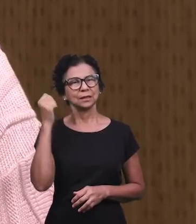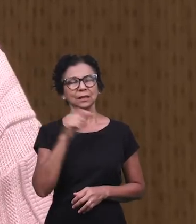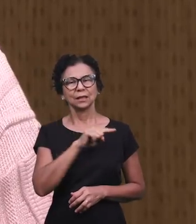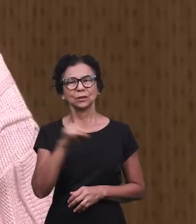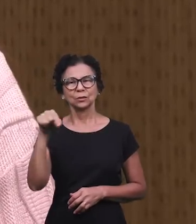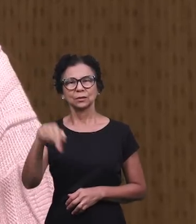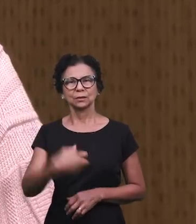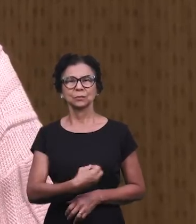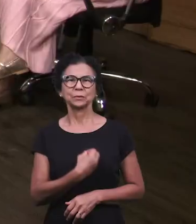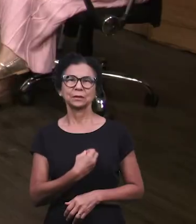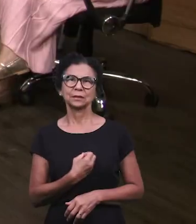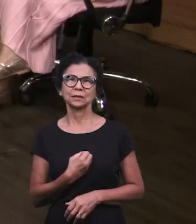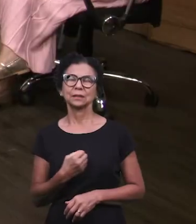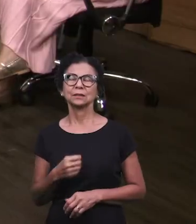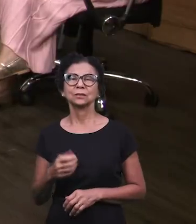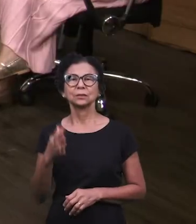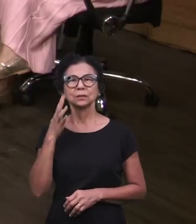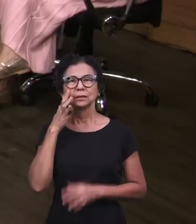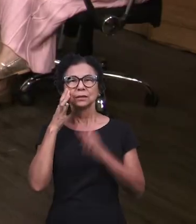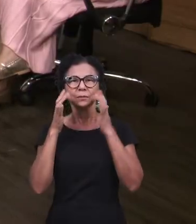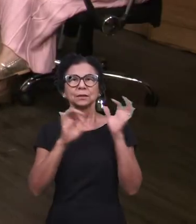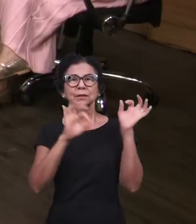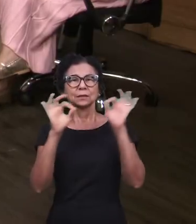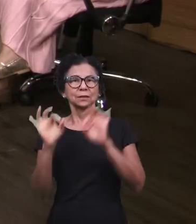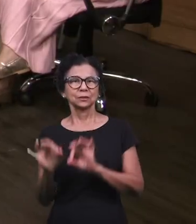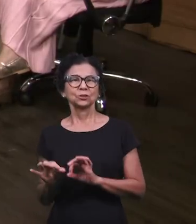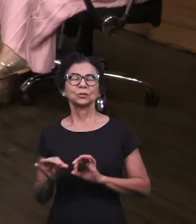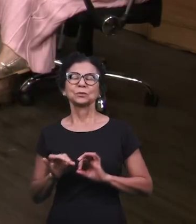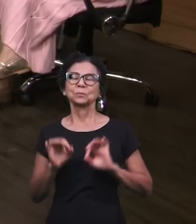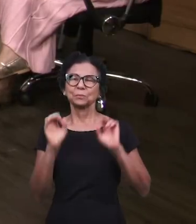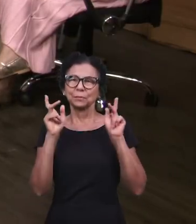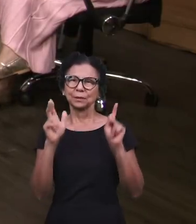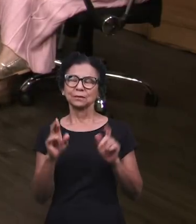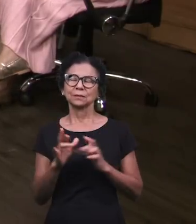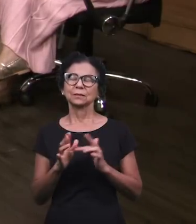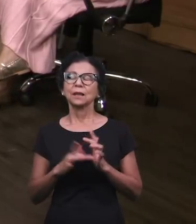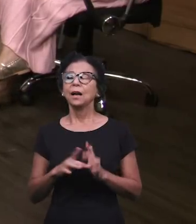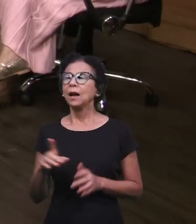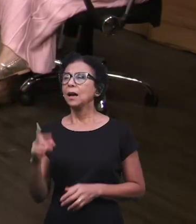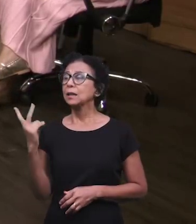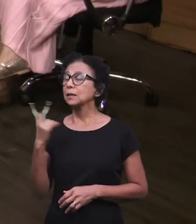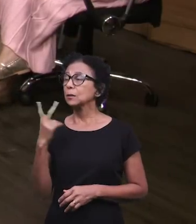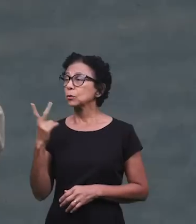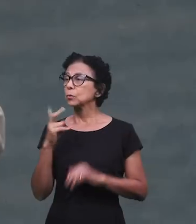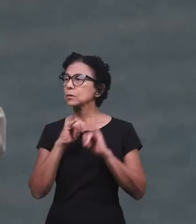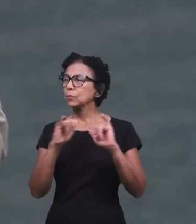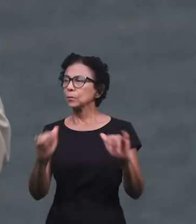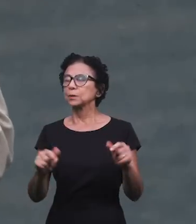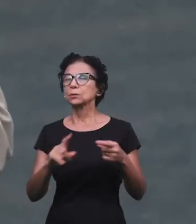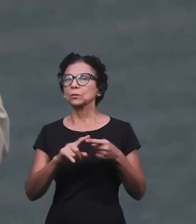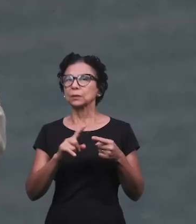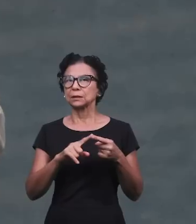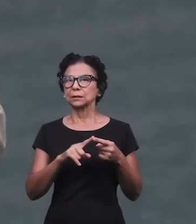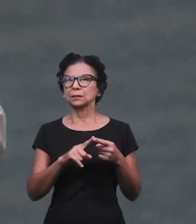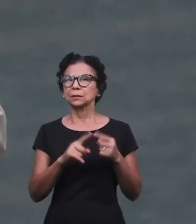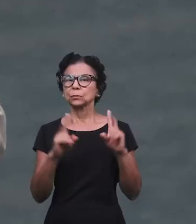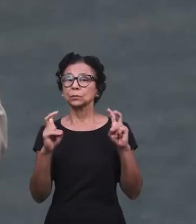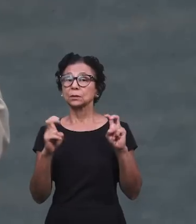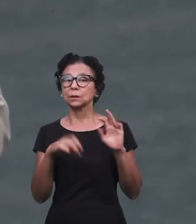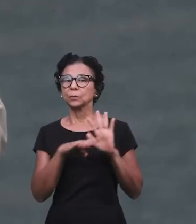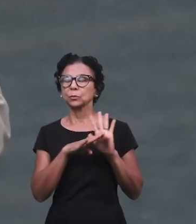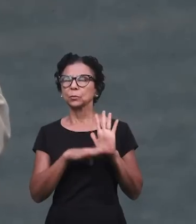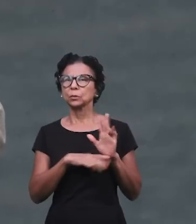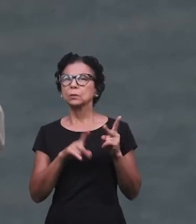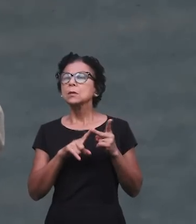está aqui. Karina, tem duas informações importantíssimas para você dar. Uma é o tema do programa de hoje. Sim. E outra, de onde são os